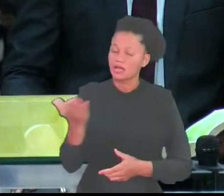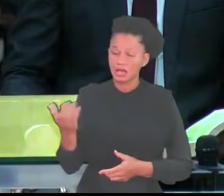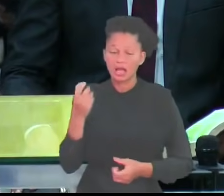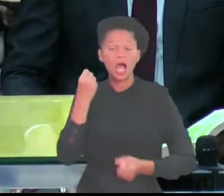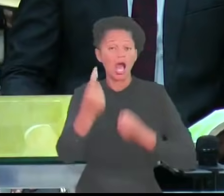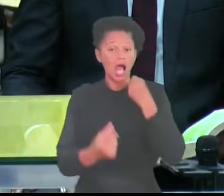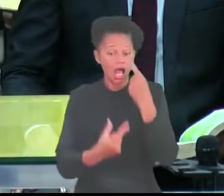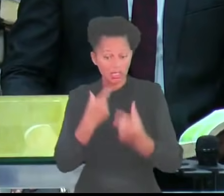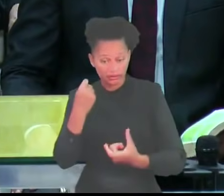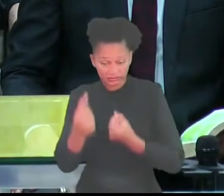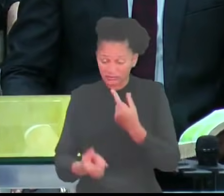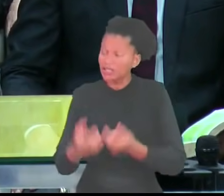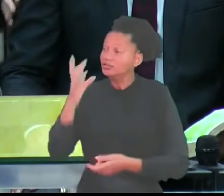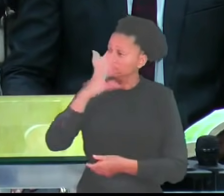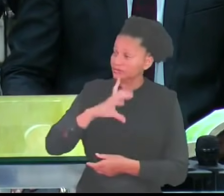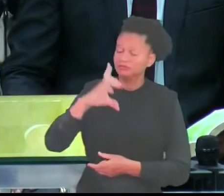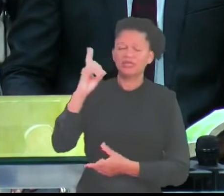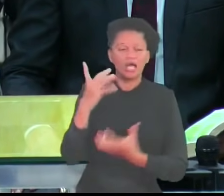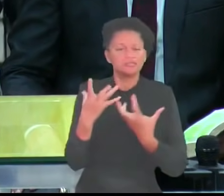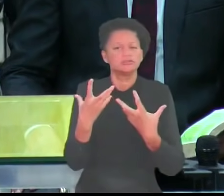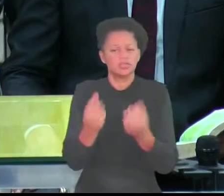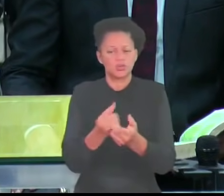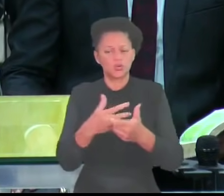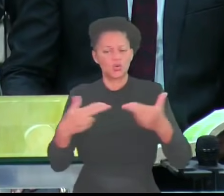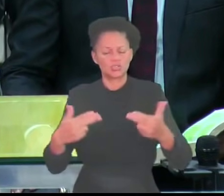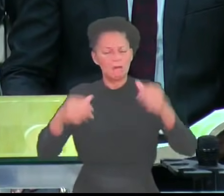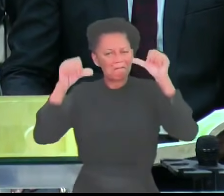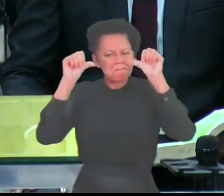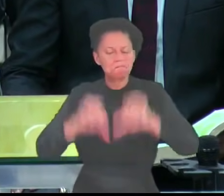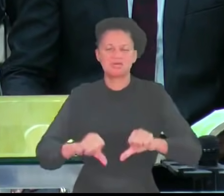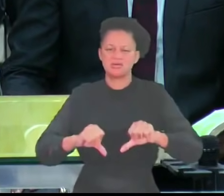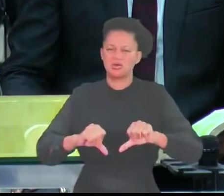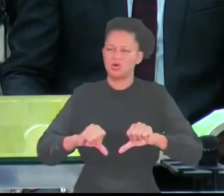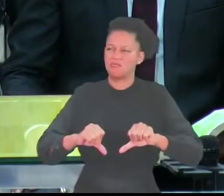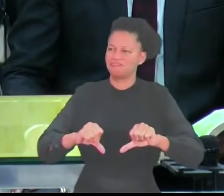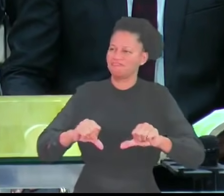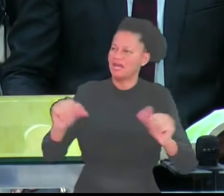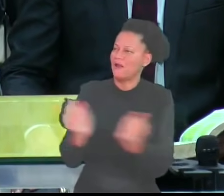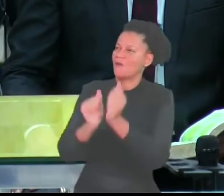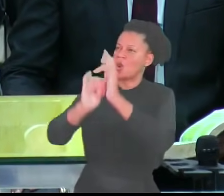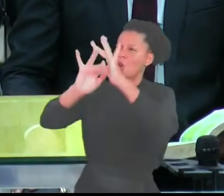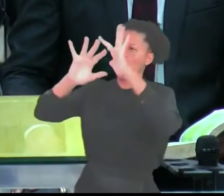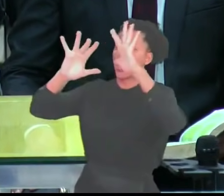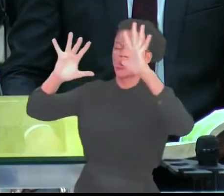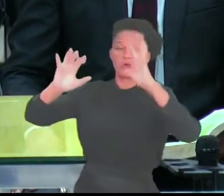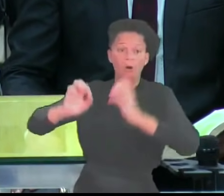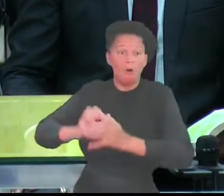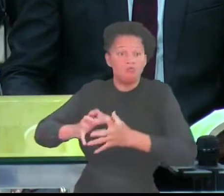Deus deixa a coisa piorar para que a sua glória seja maior.